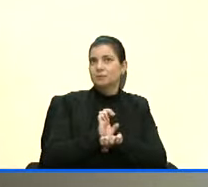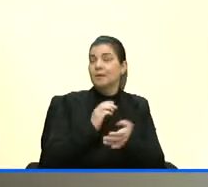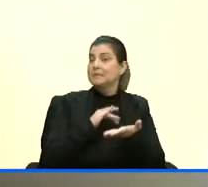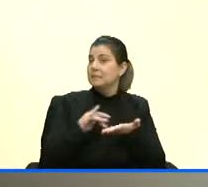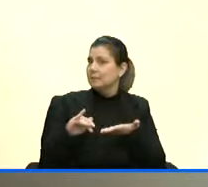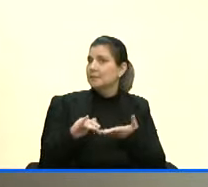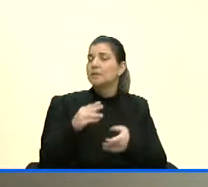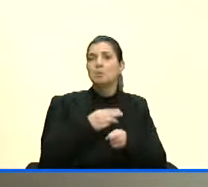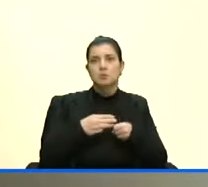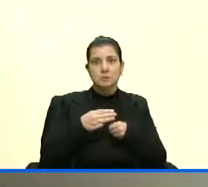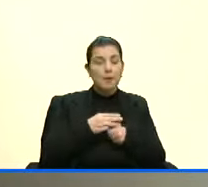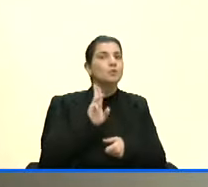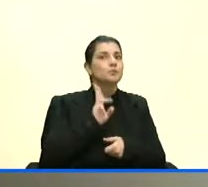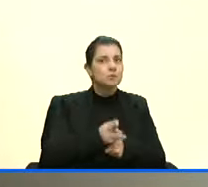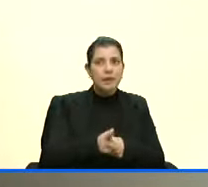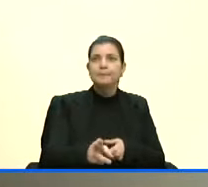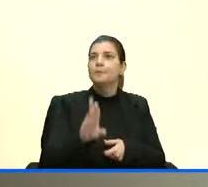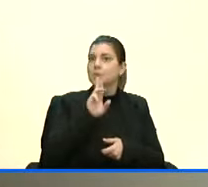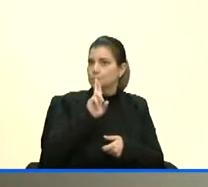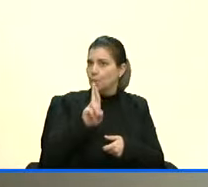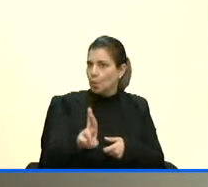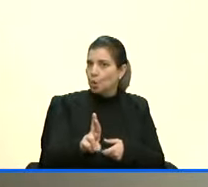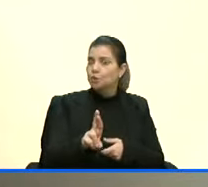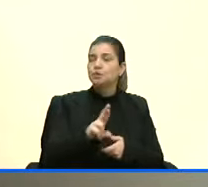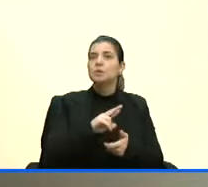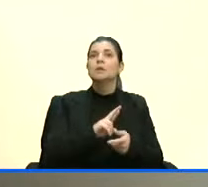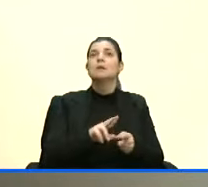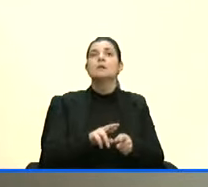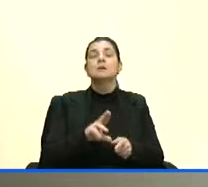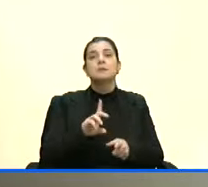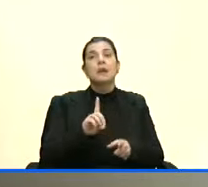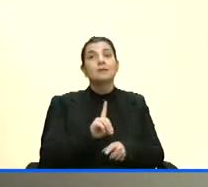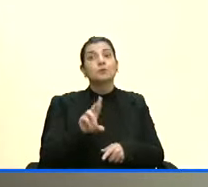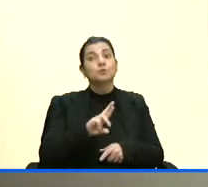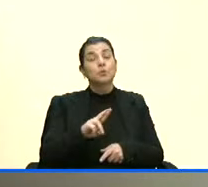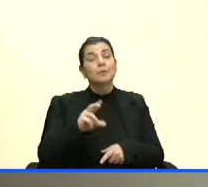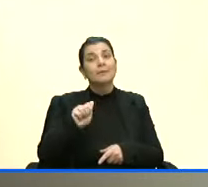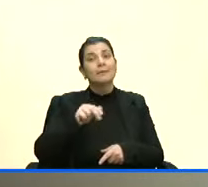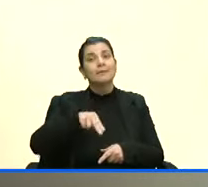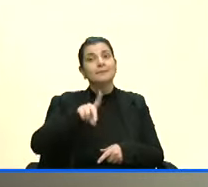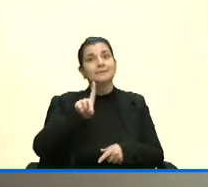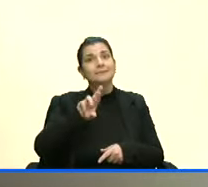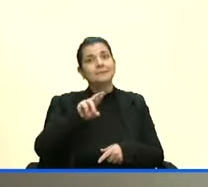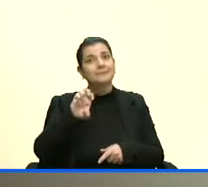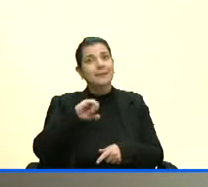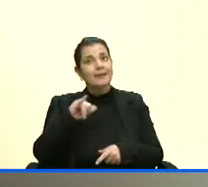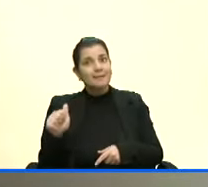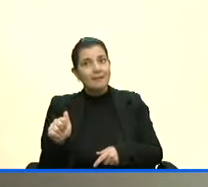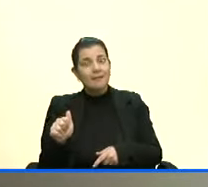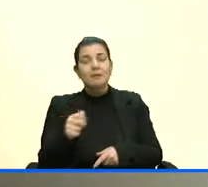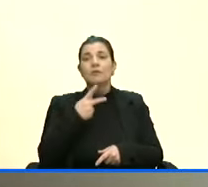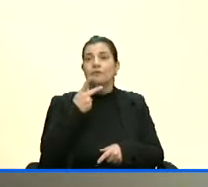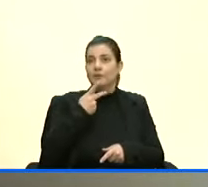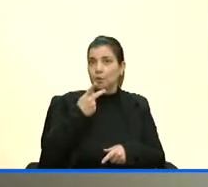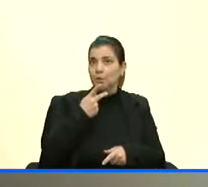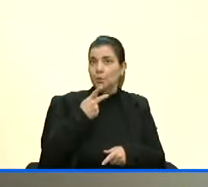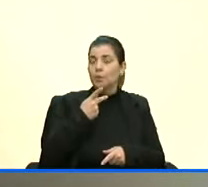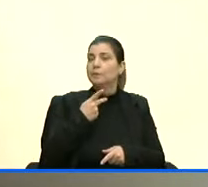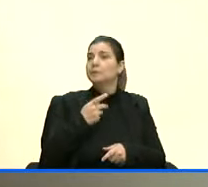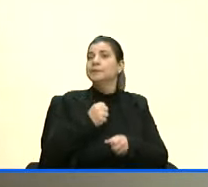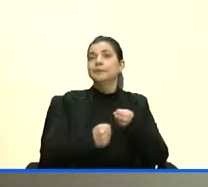sempre nos responde, inclusive a doutora Andréia falou que tinha maior dificuldade no governo passado com a Secretaria, com a ESMED, e que esse